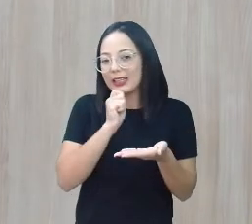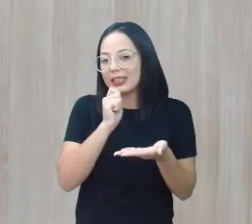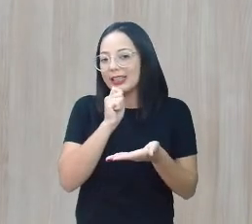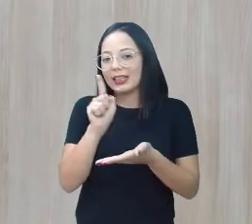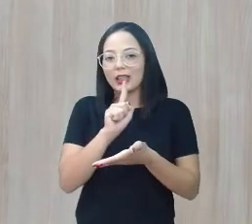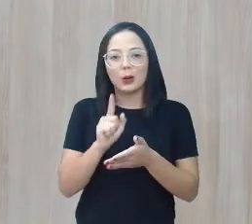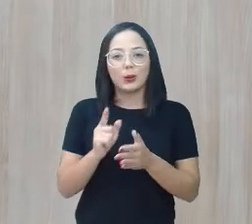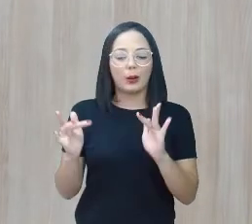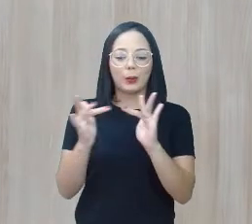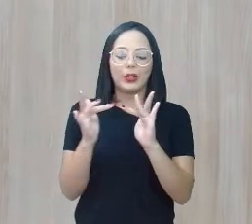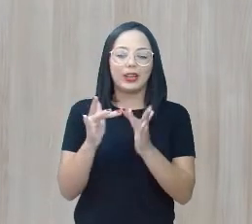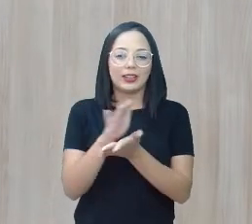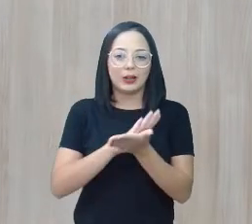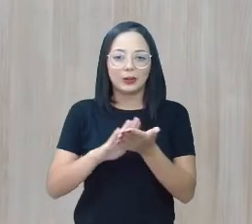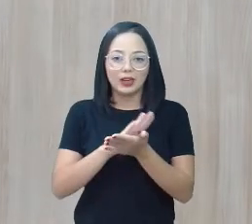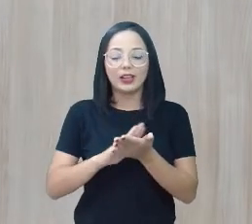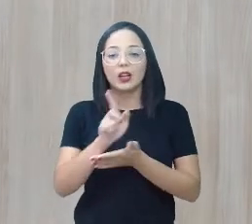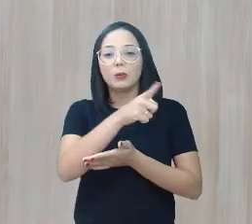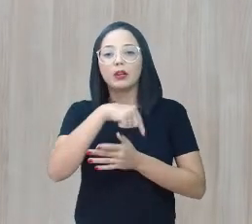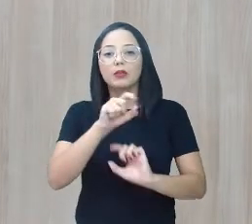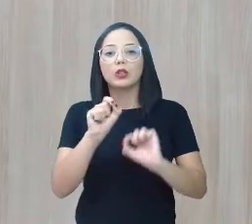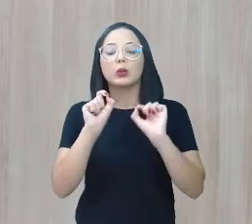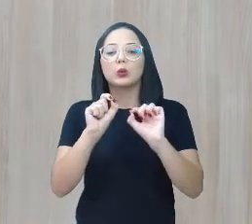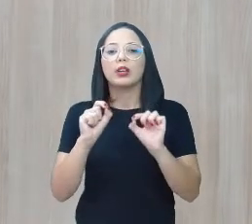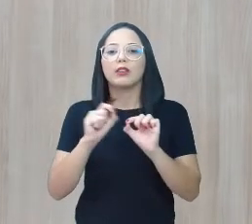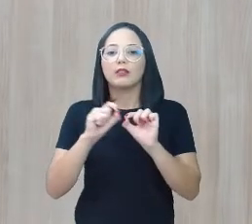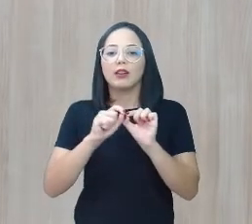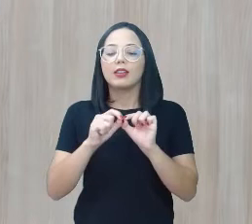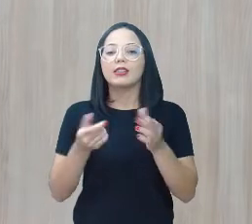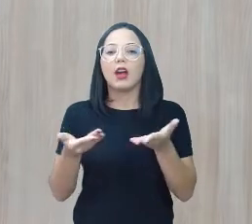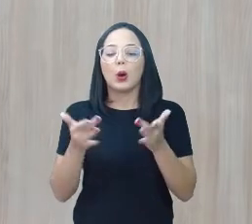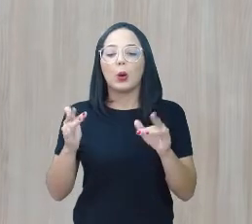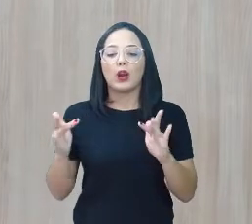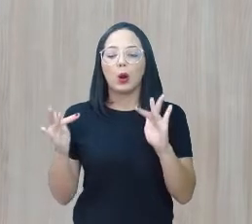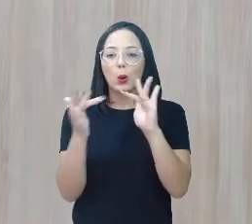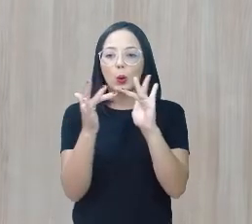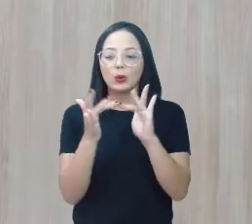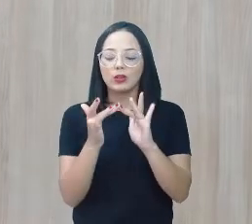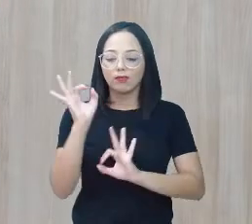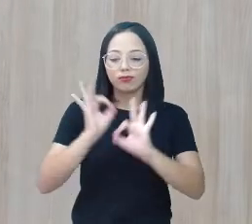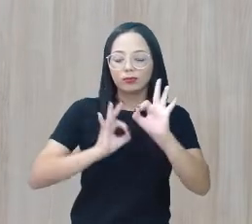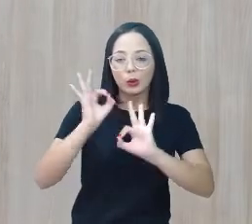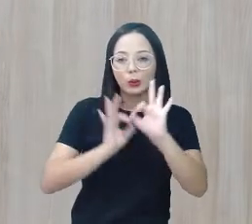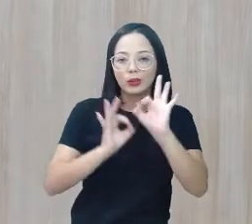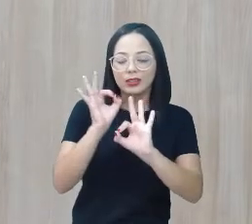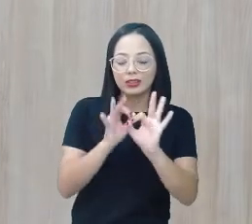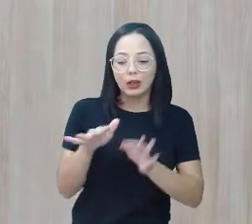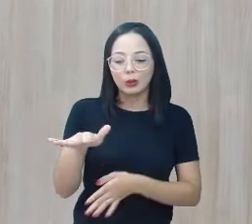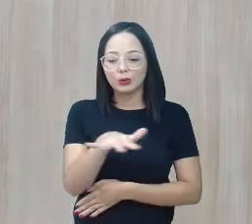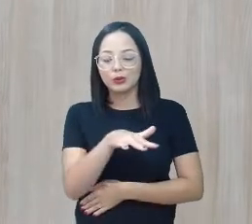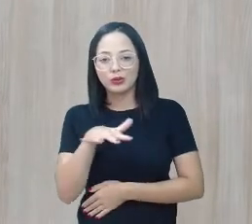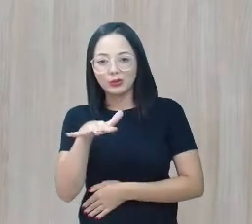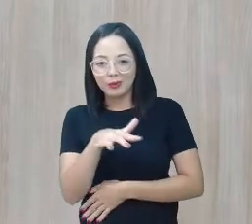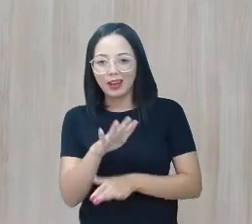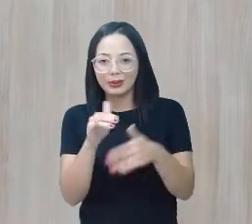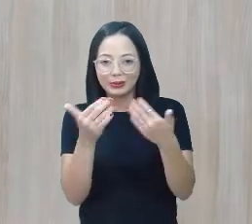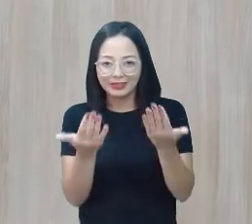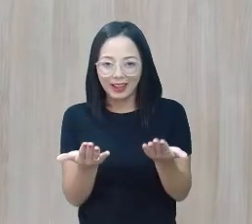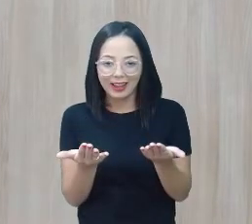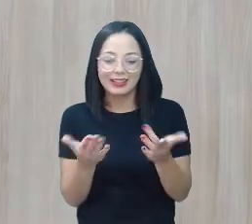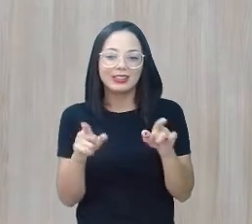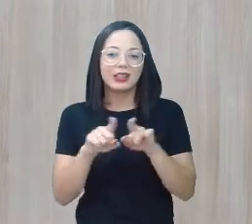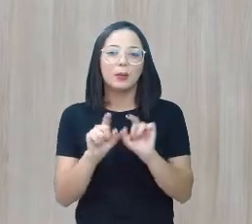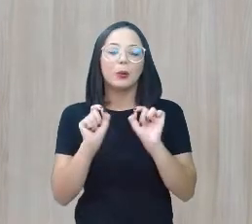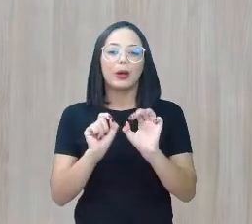estão conectados, para fazer o seu login aí, organizar o espaço, não é?